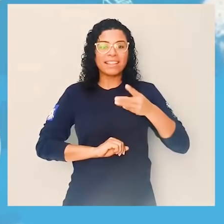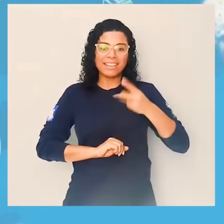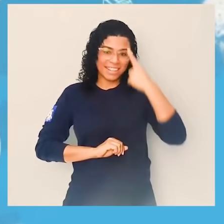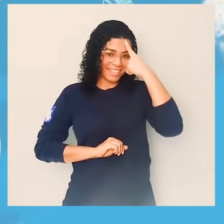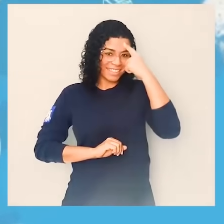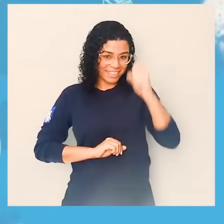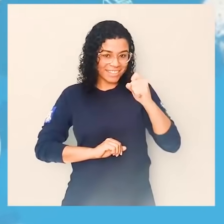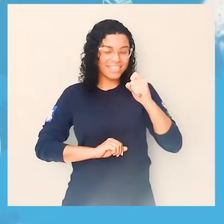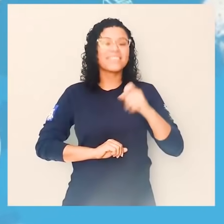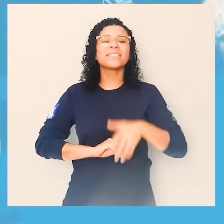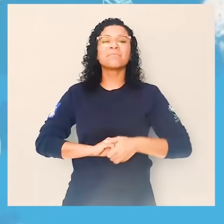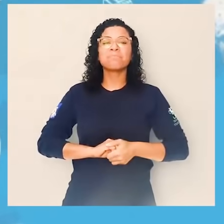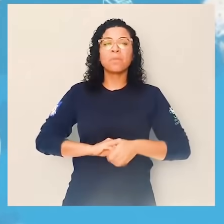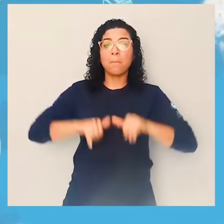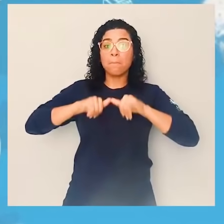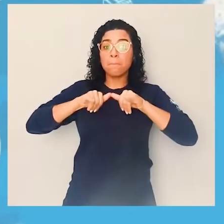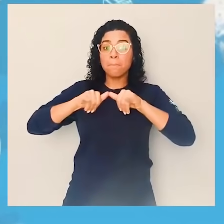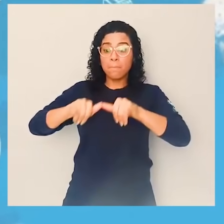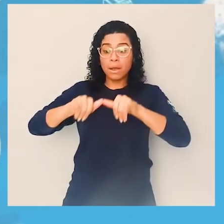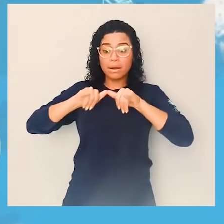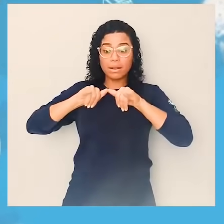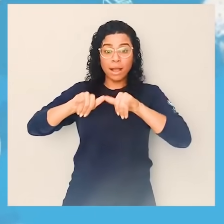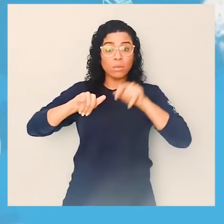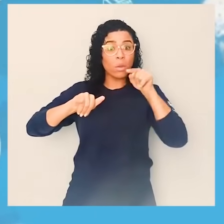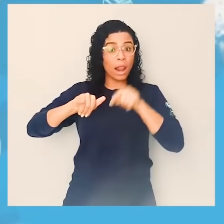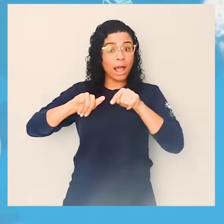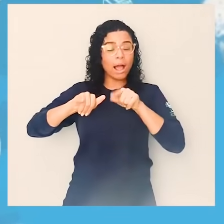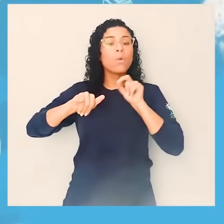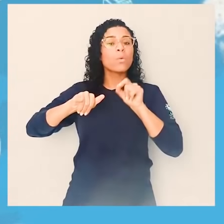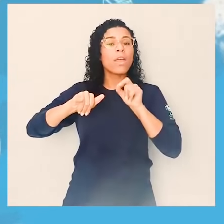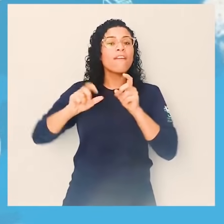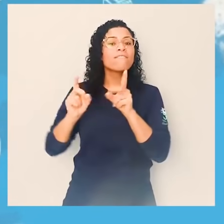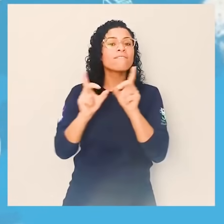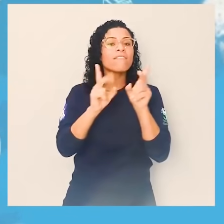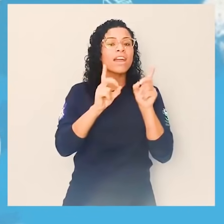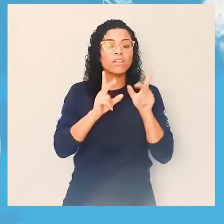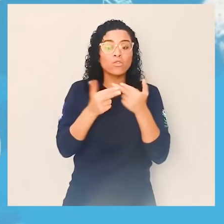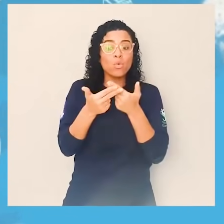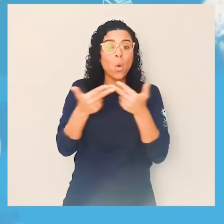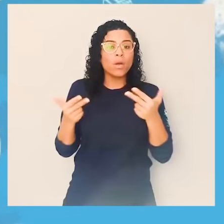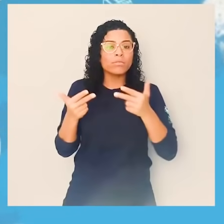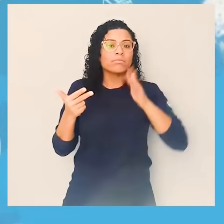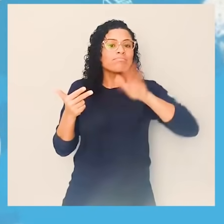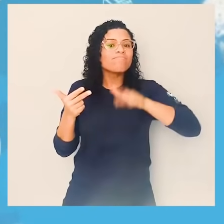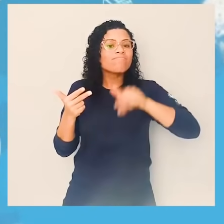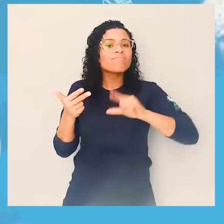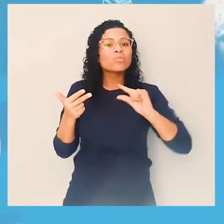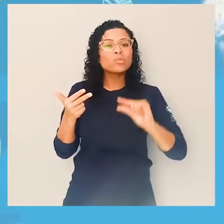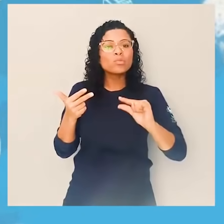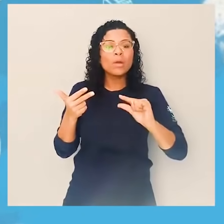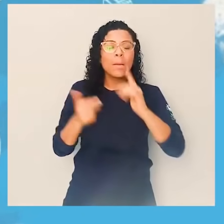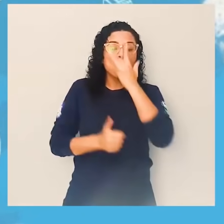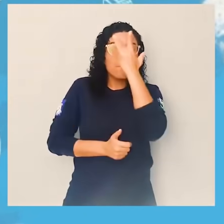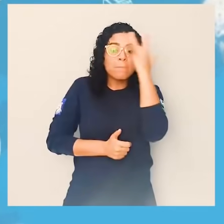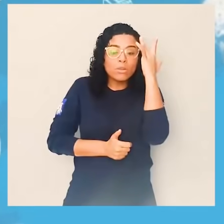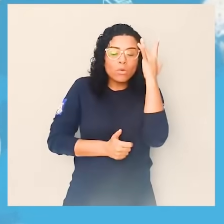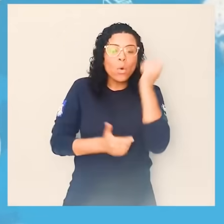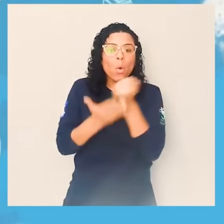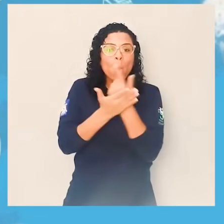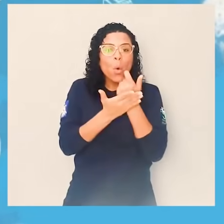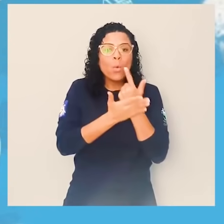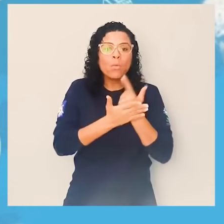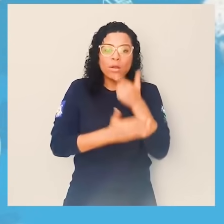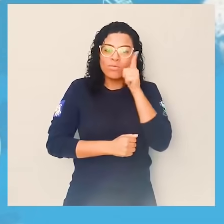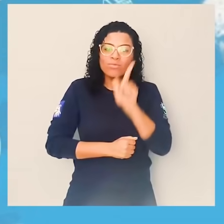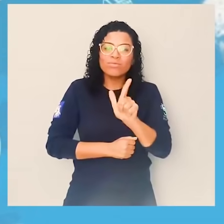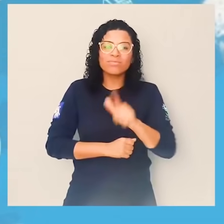Minha terceira ideia para Guarulhos é ter um mercado onde que pessoas com pouco dinheiro possam ir mais